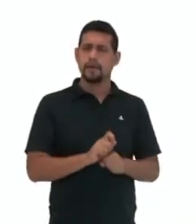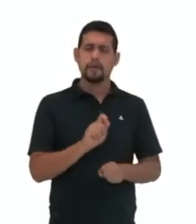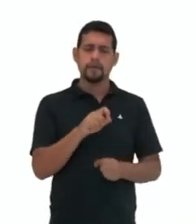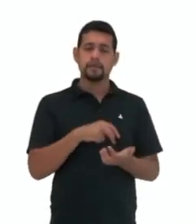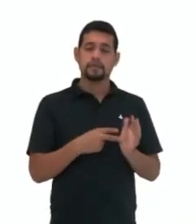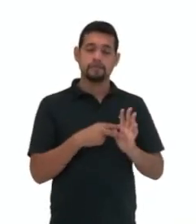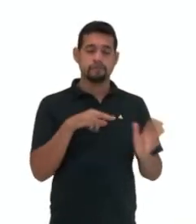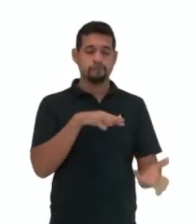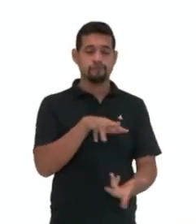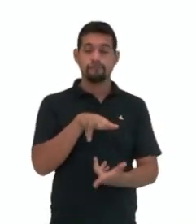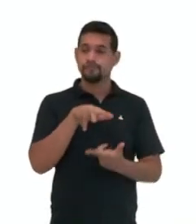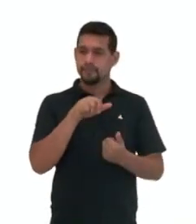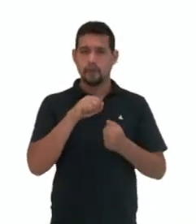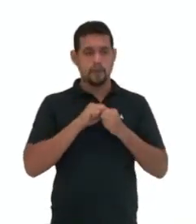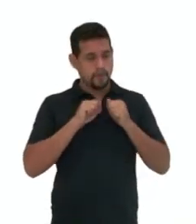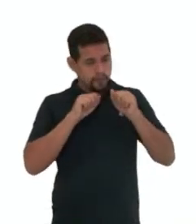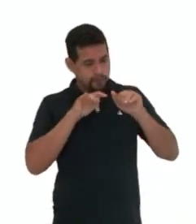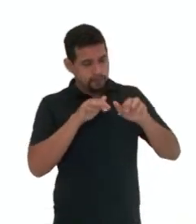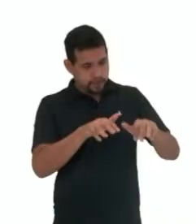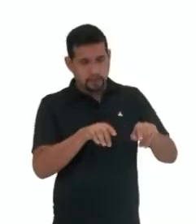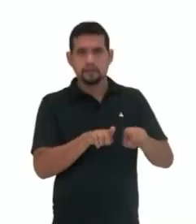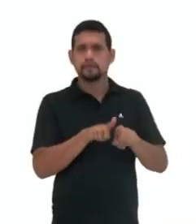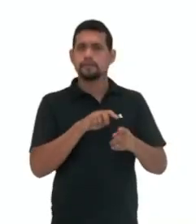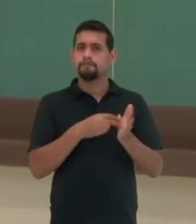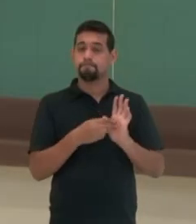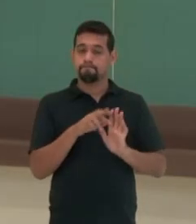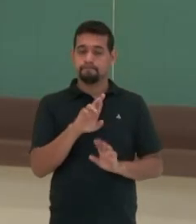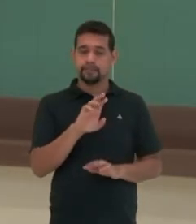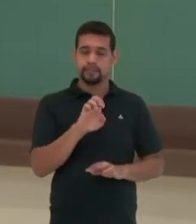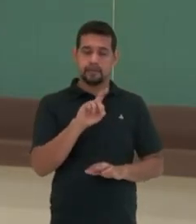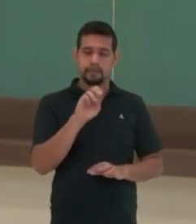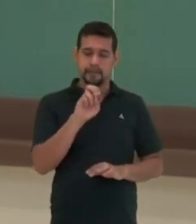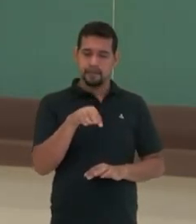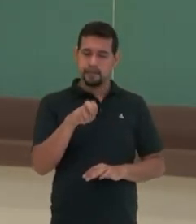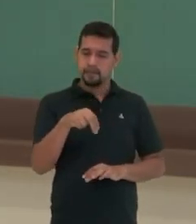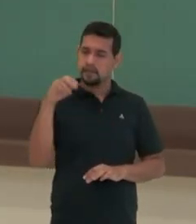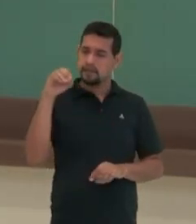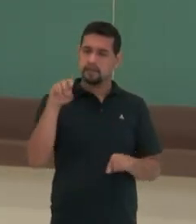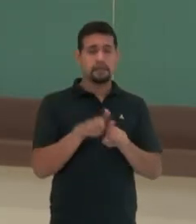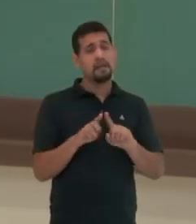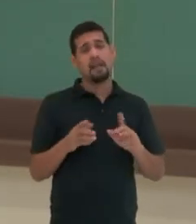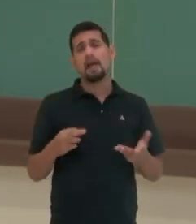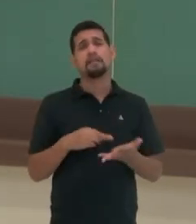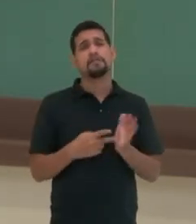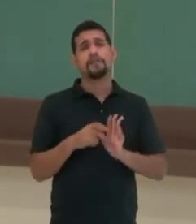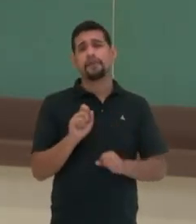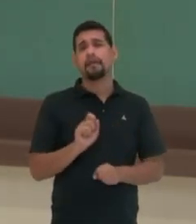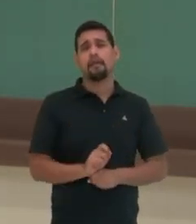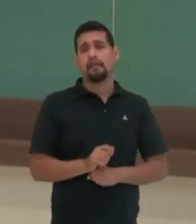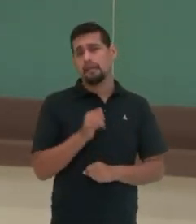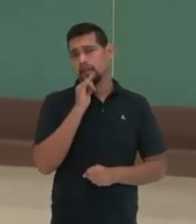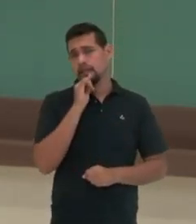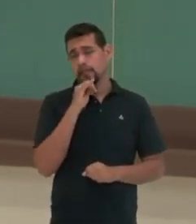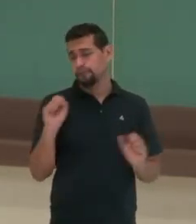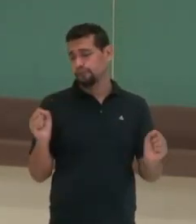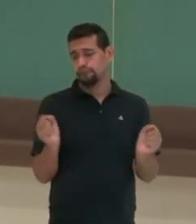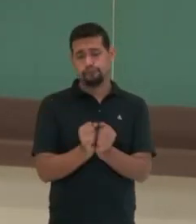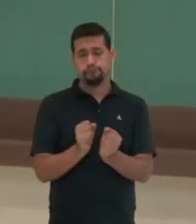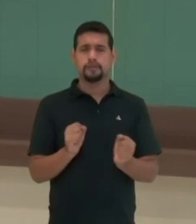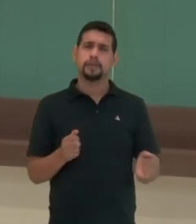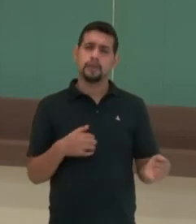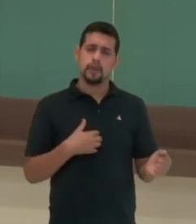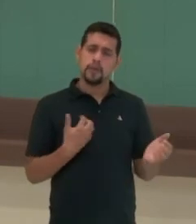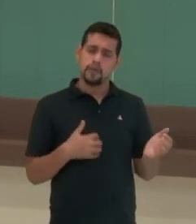o universo envia, né? Então, um exemplo aqui de repente nordestino, né? Claro que seria, né, junto ali com um